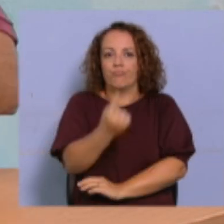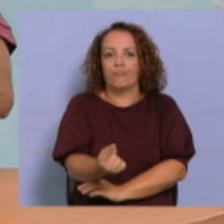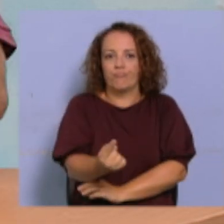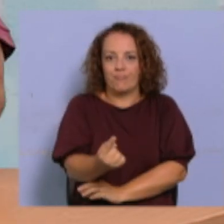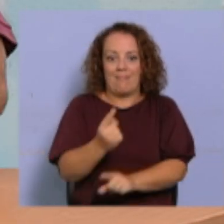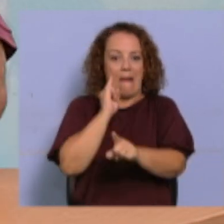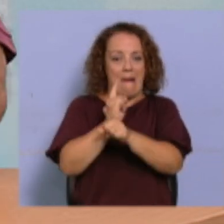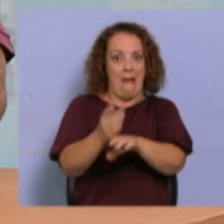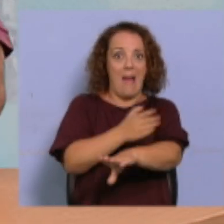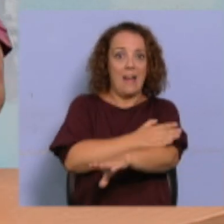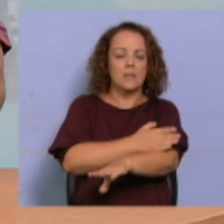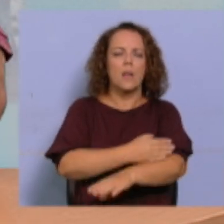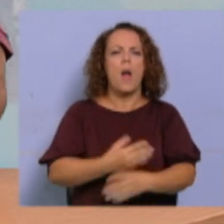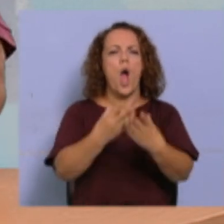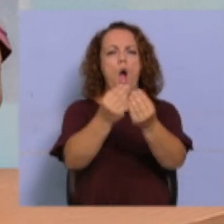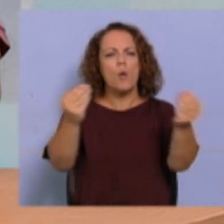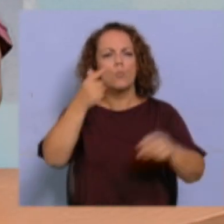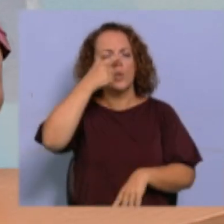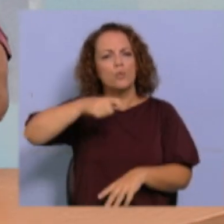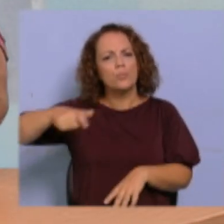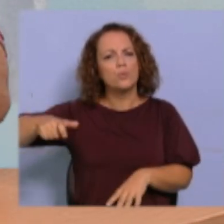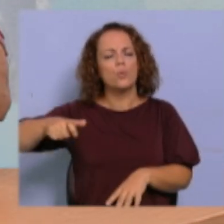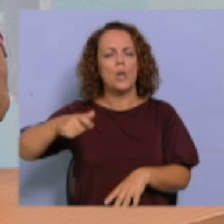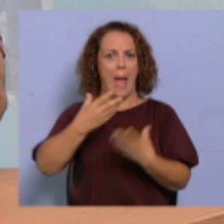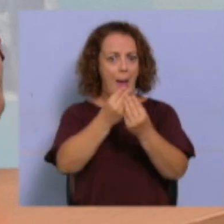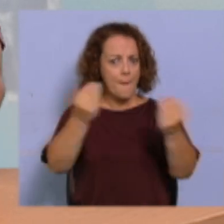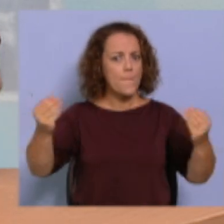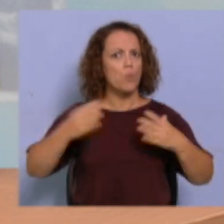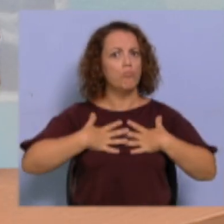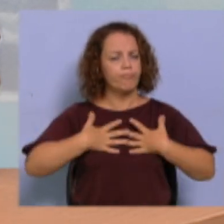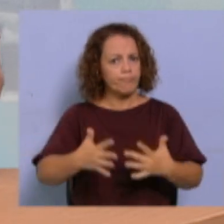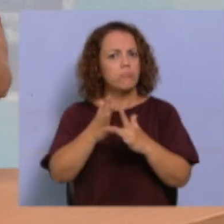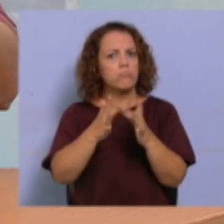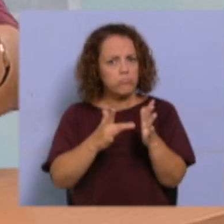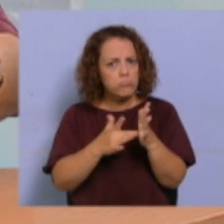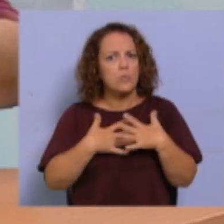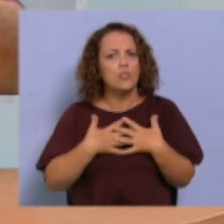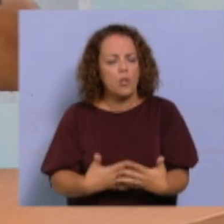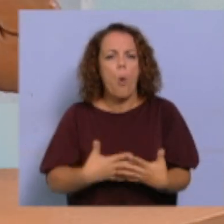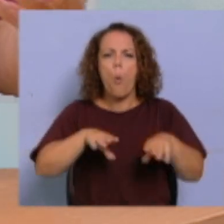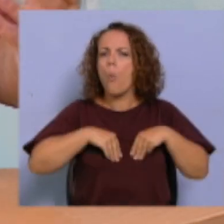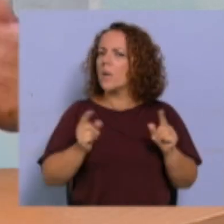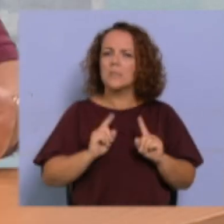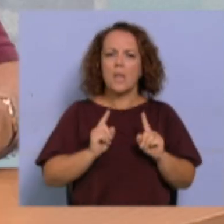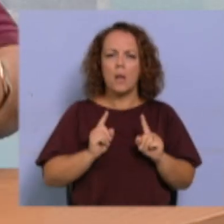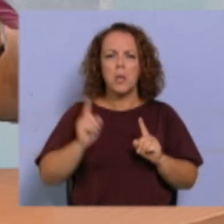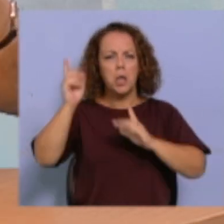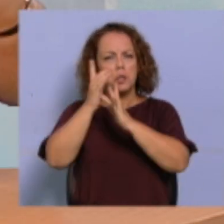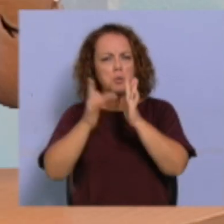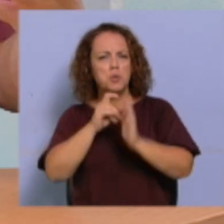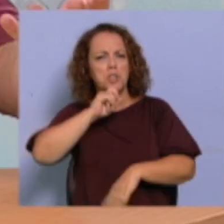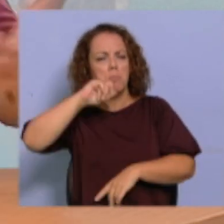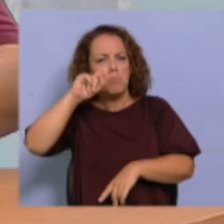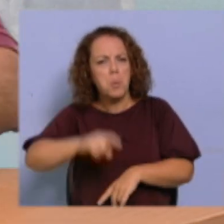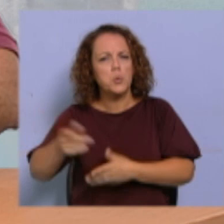estávamos a dizer, muita gente não aceita, muitos cristãos não aceitam que Jesus faça convites, que